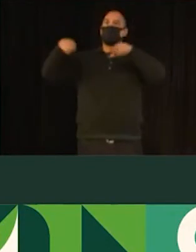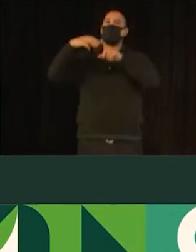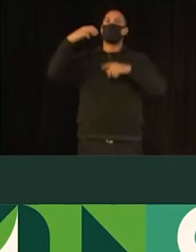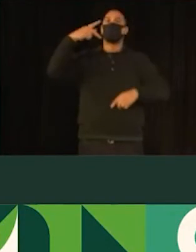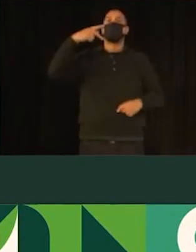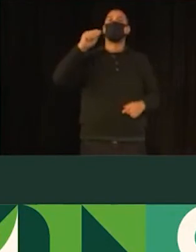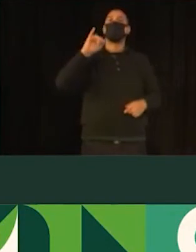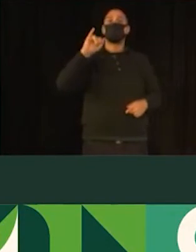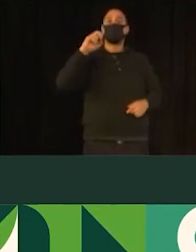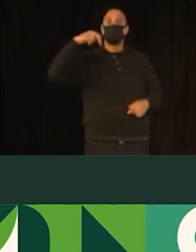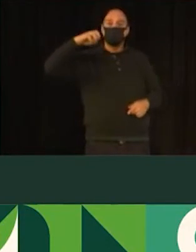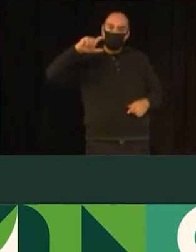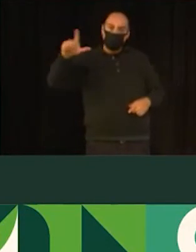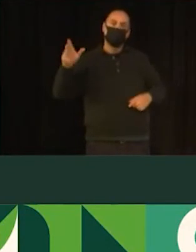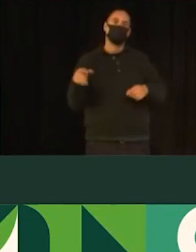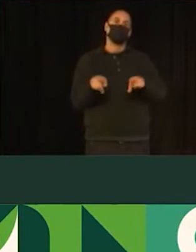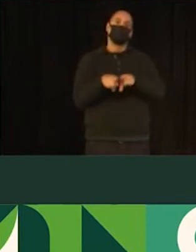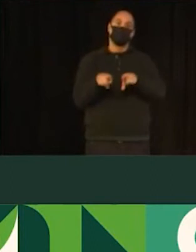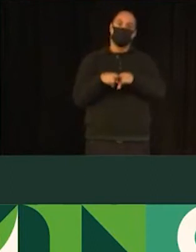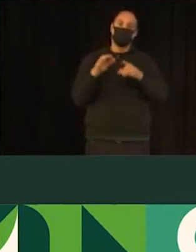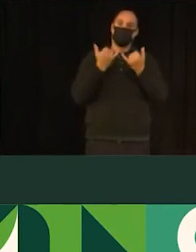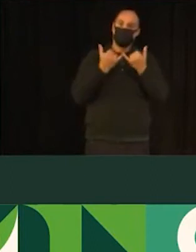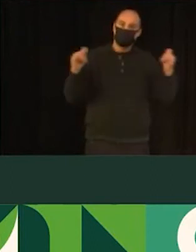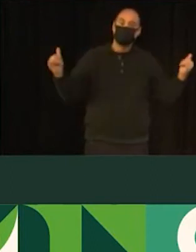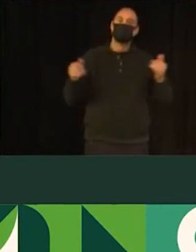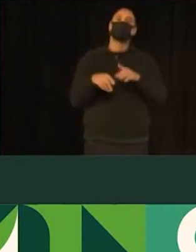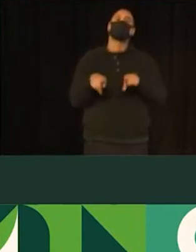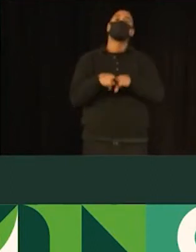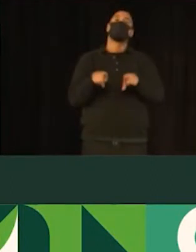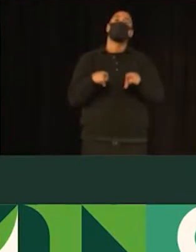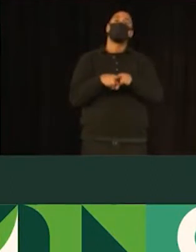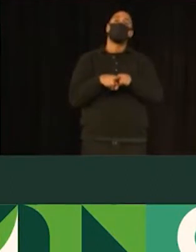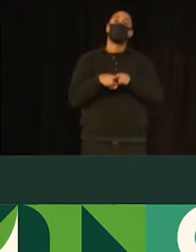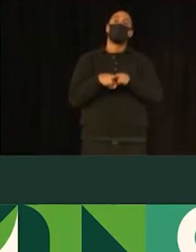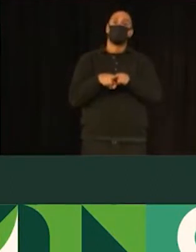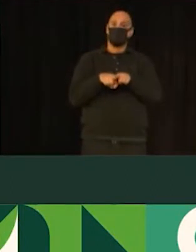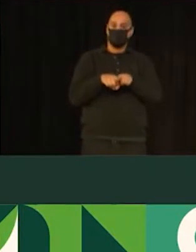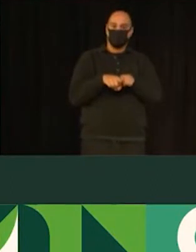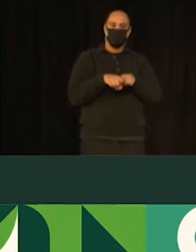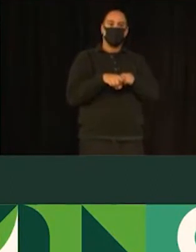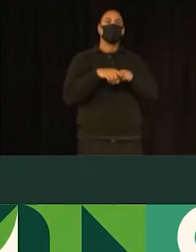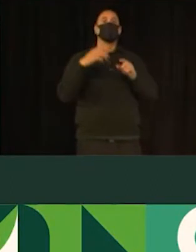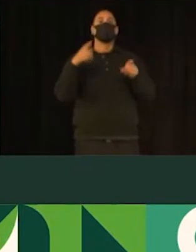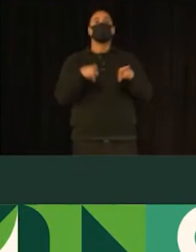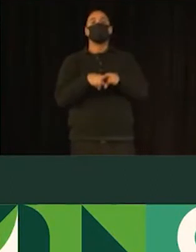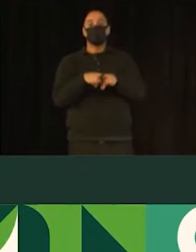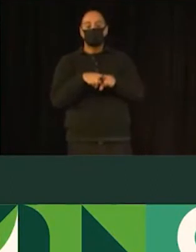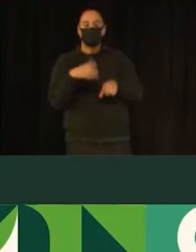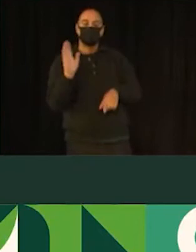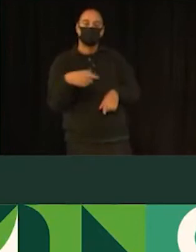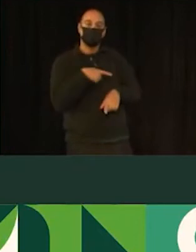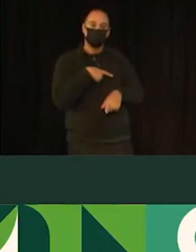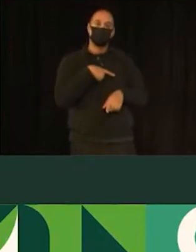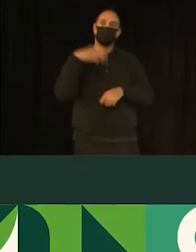obras civis que a Prefeitura fez para poder liberar o primeiro trecho, né, deslocamento dos postes desse primeiro trecho,